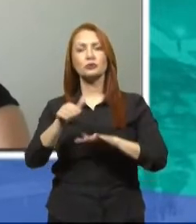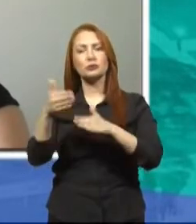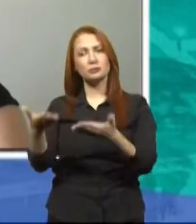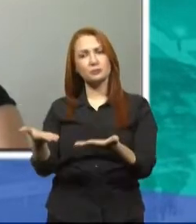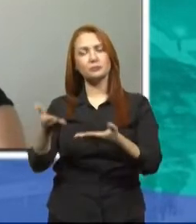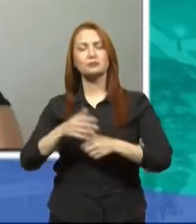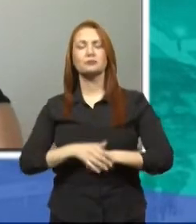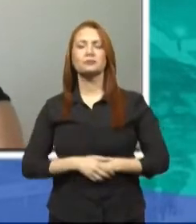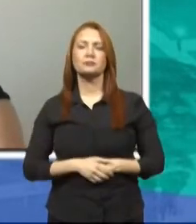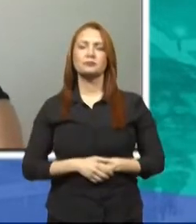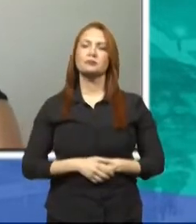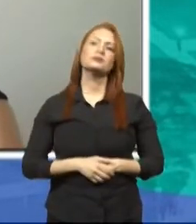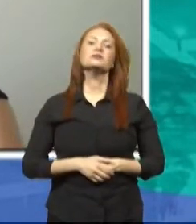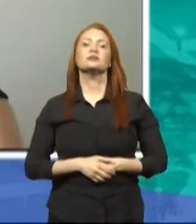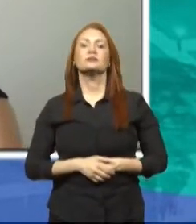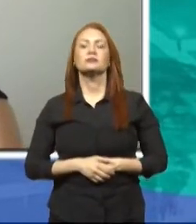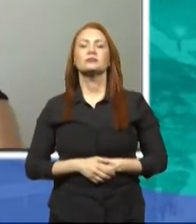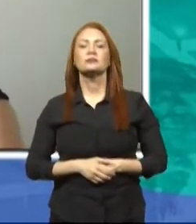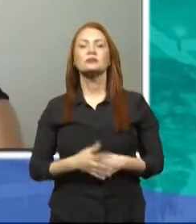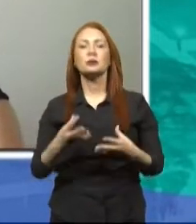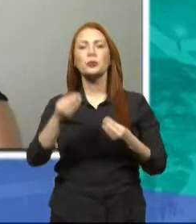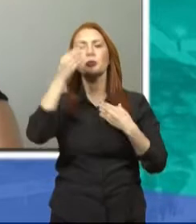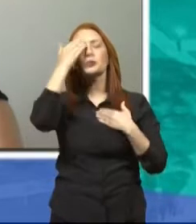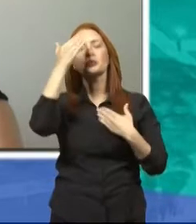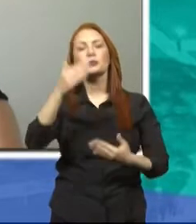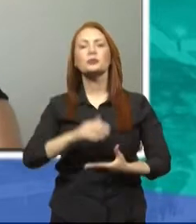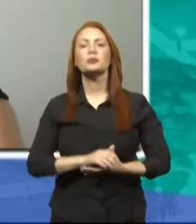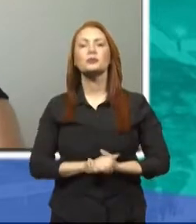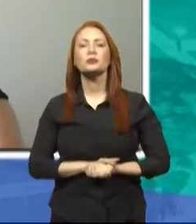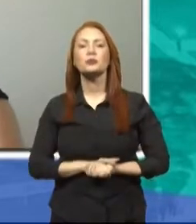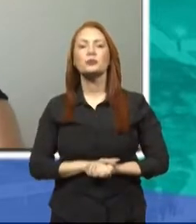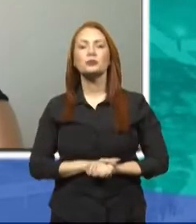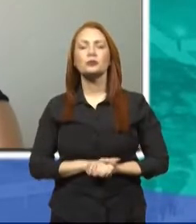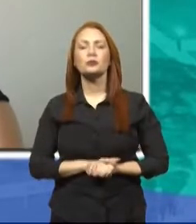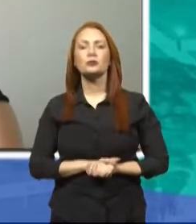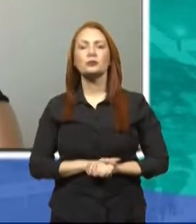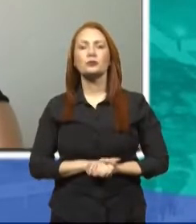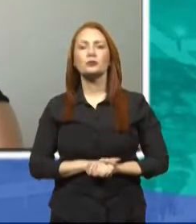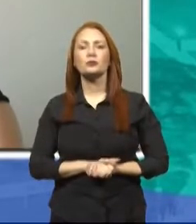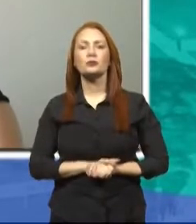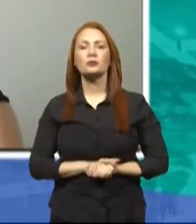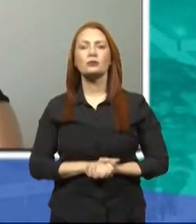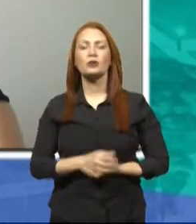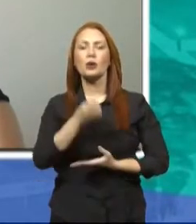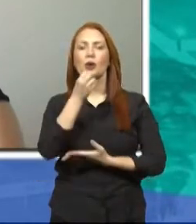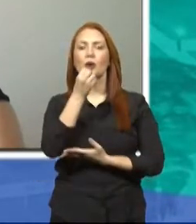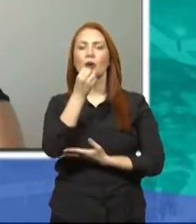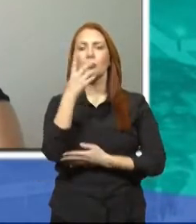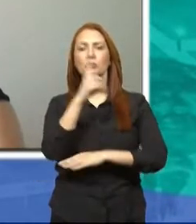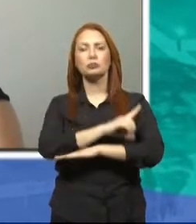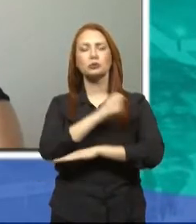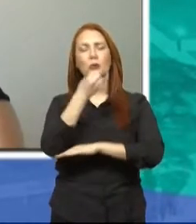favor. Ah, muito obrigado. E bom dia, boa tarde a todos aí.